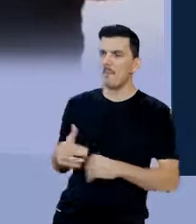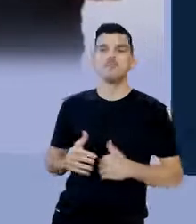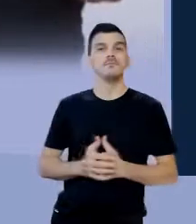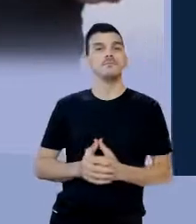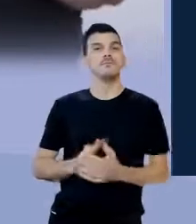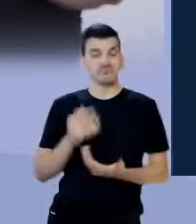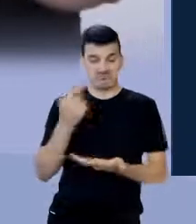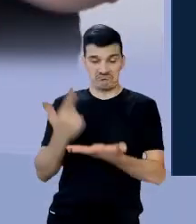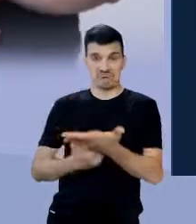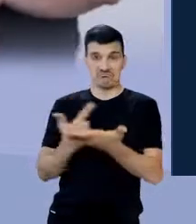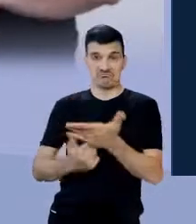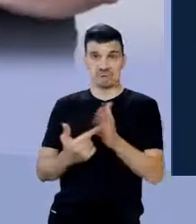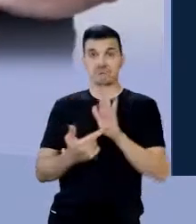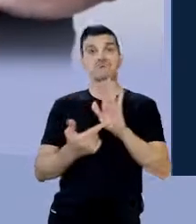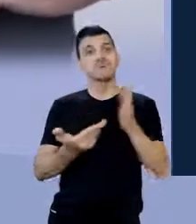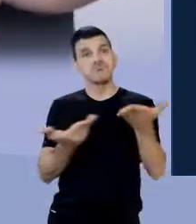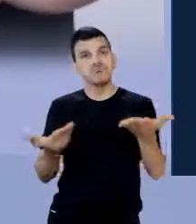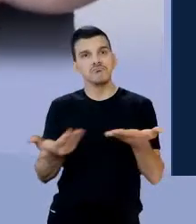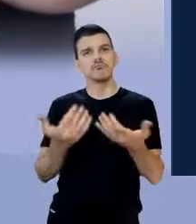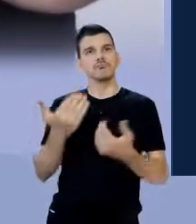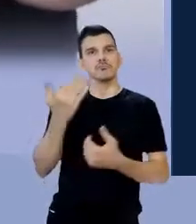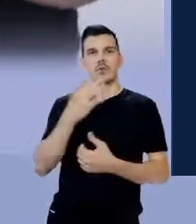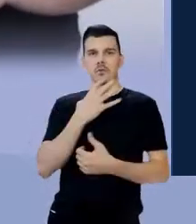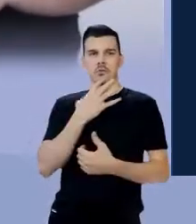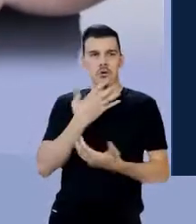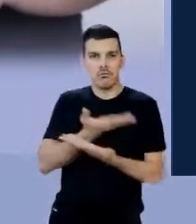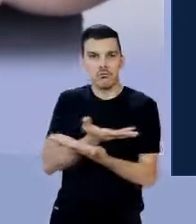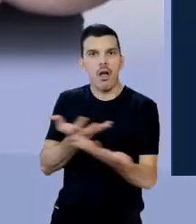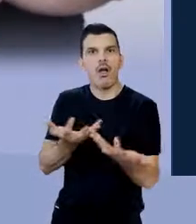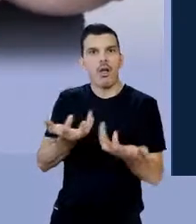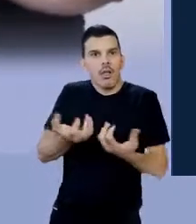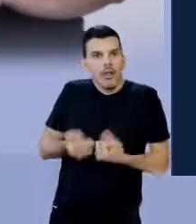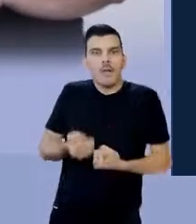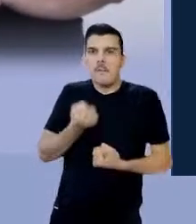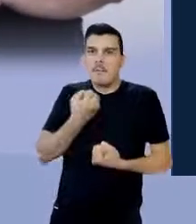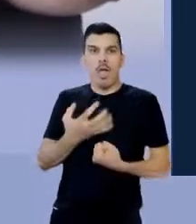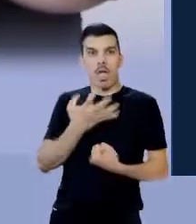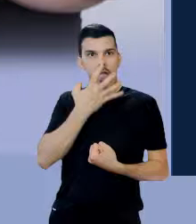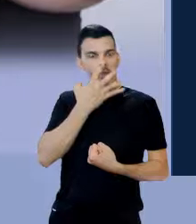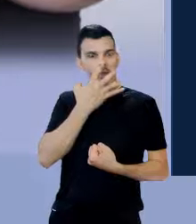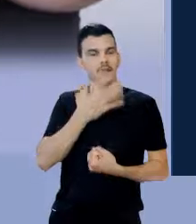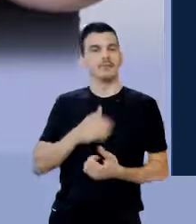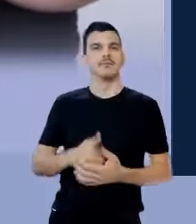Cárcere serão obras muito bem recebidas pela sociedade, pelas